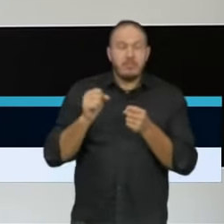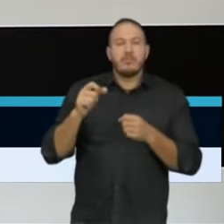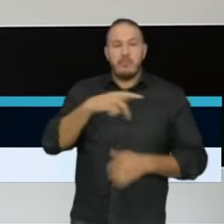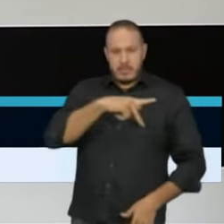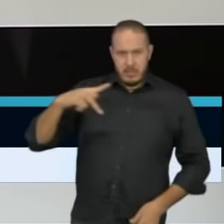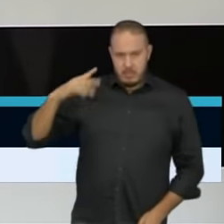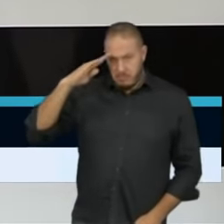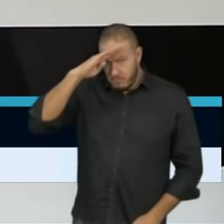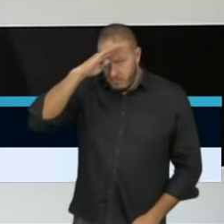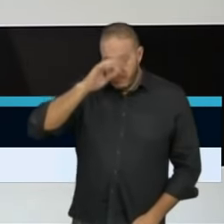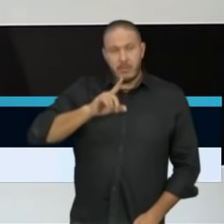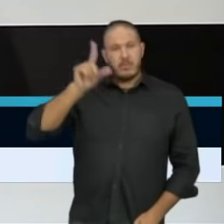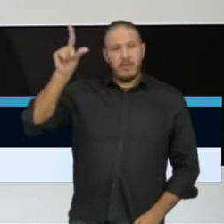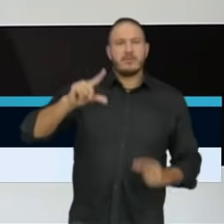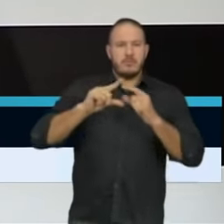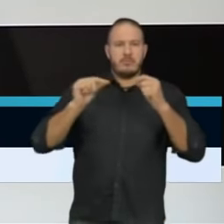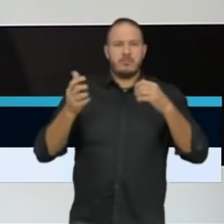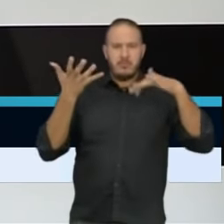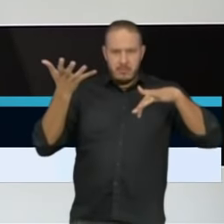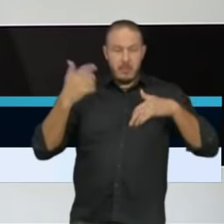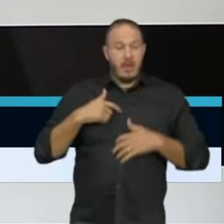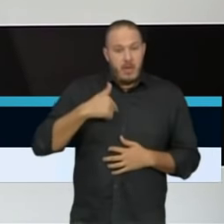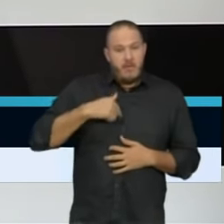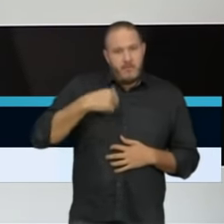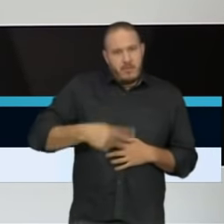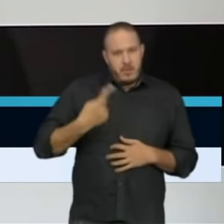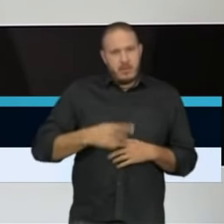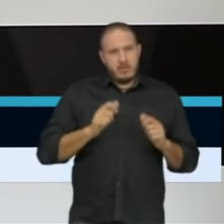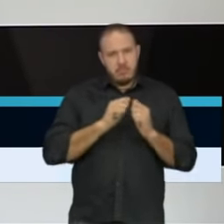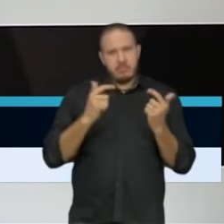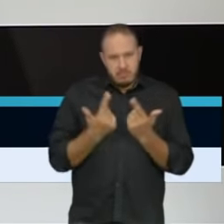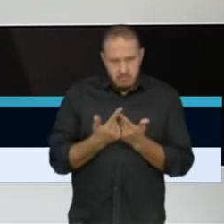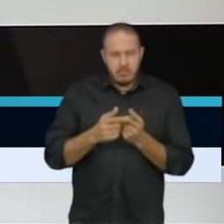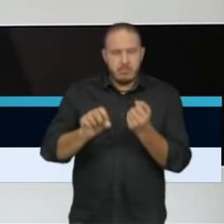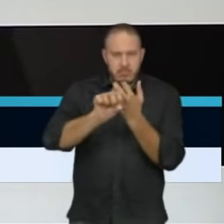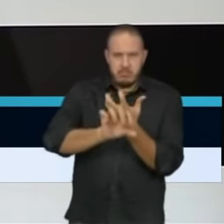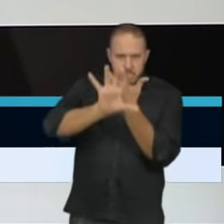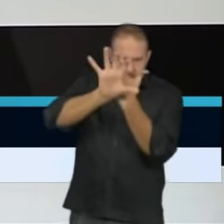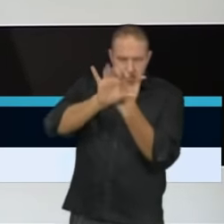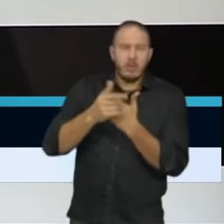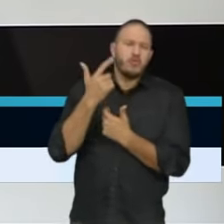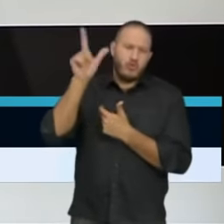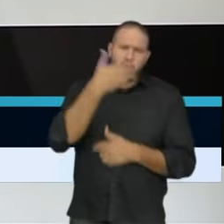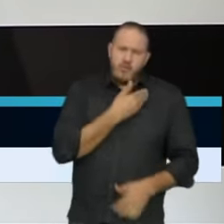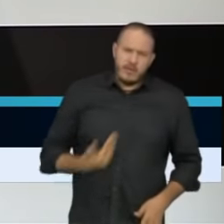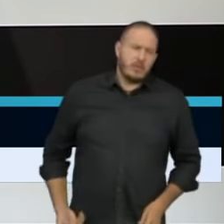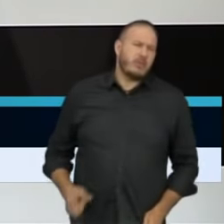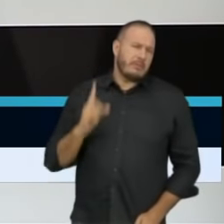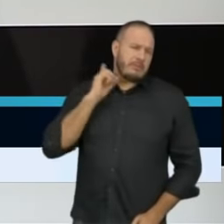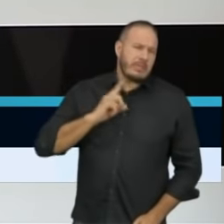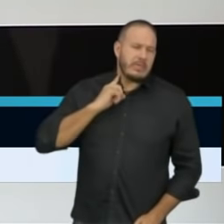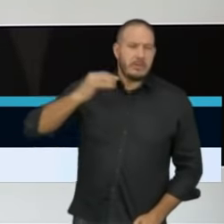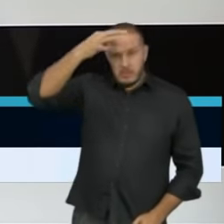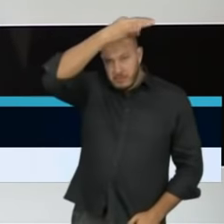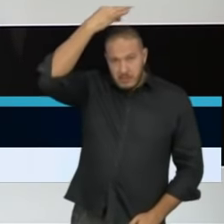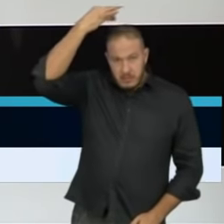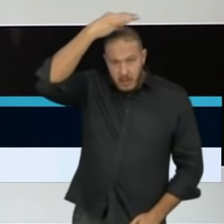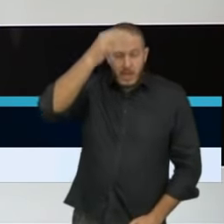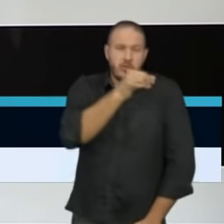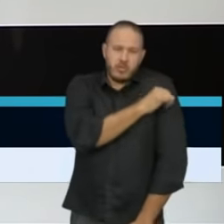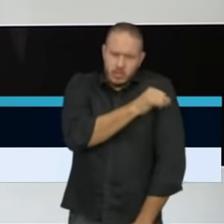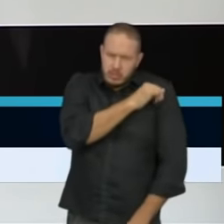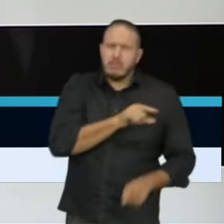no Palácio Planalto. Eu estarei aqui no Palácio dos Bandeirantes, os demais governadores dos estados de Minas Gerais, Espírito Santo e Rio de Janeiro,